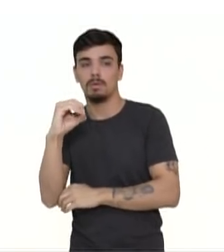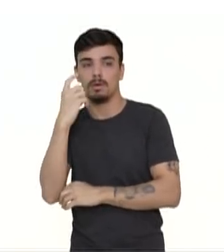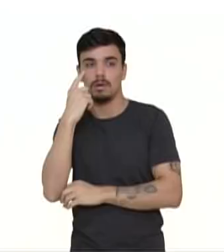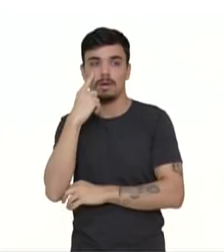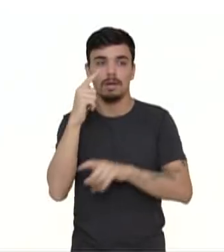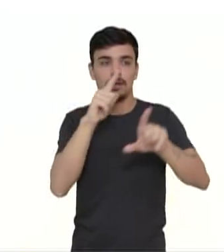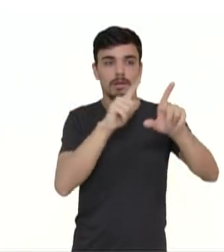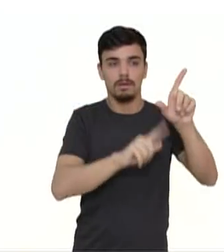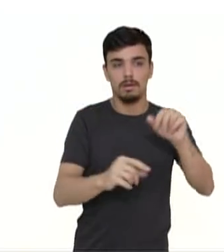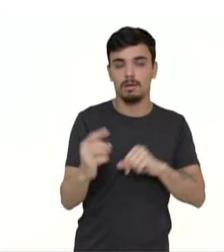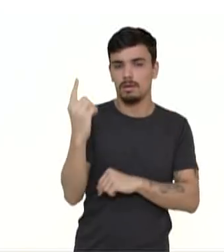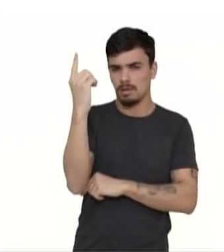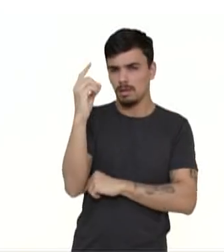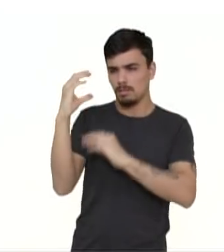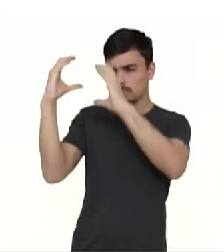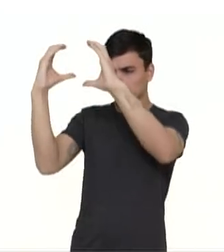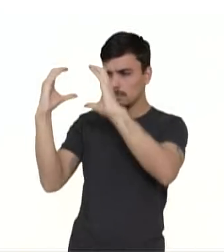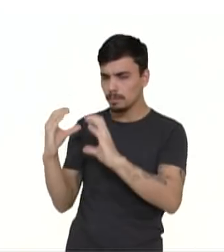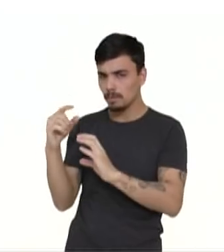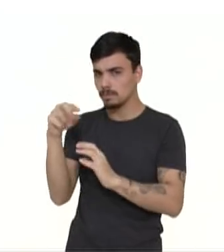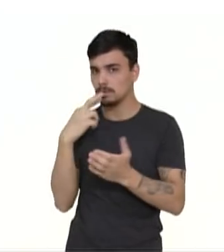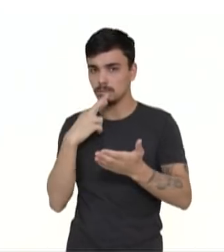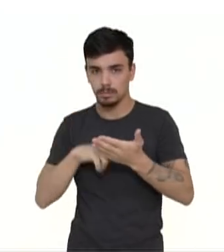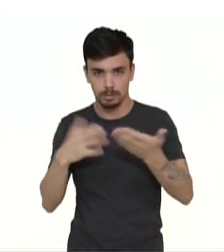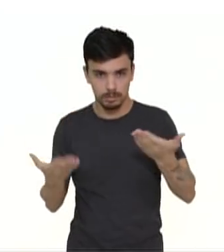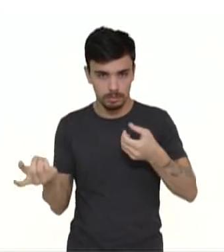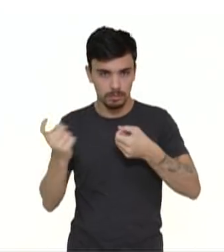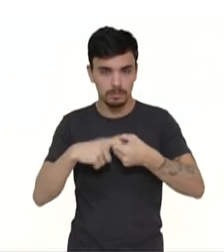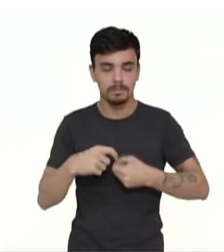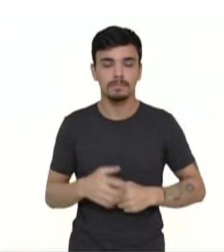bom ou quase nada? Essa tá fácil, galera. Vamos lá.